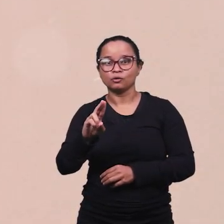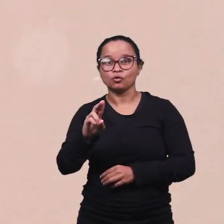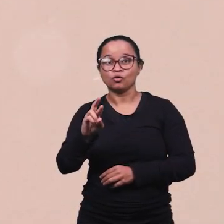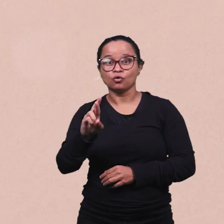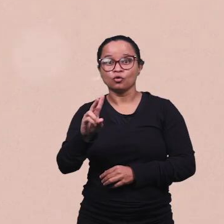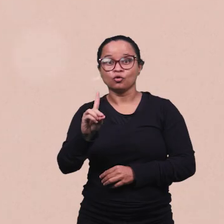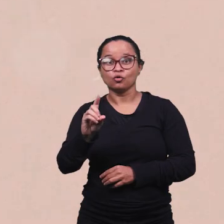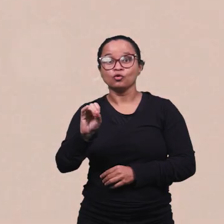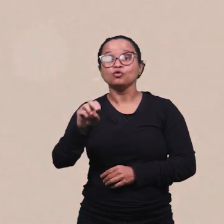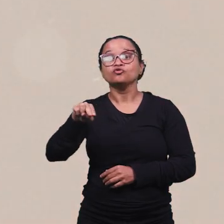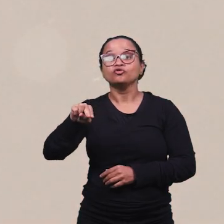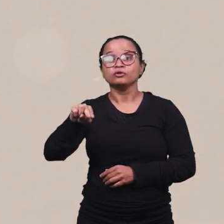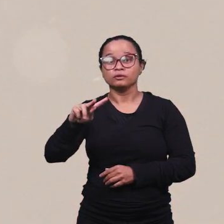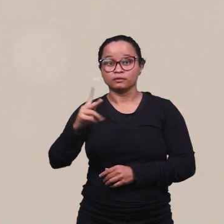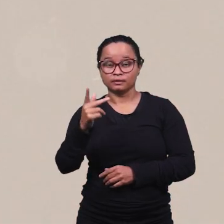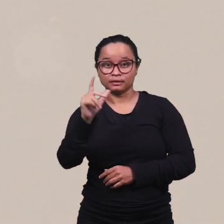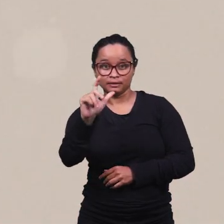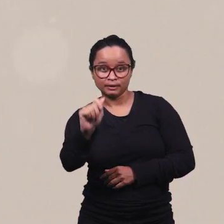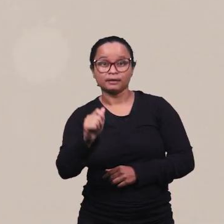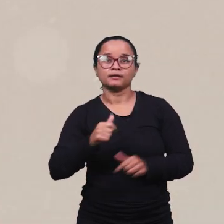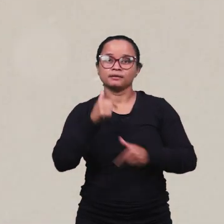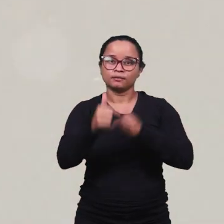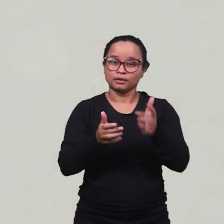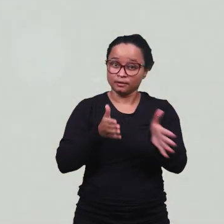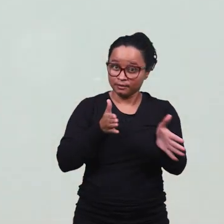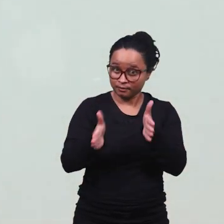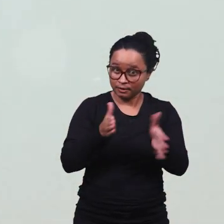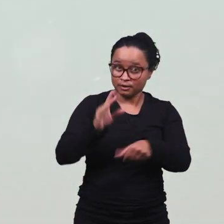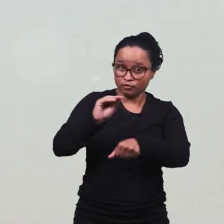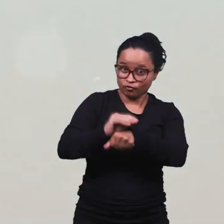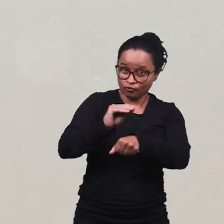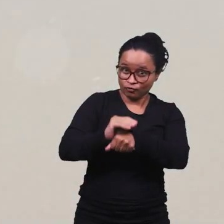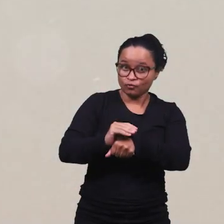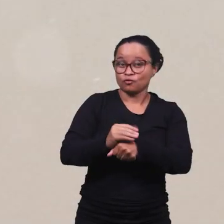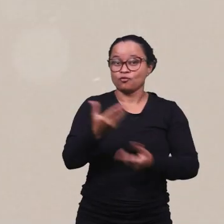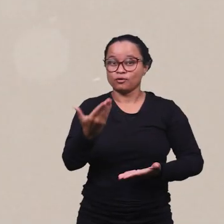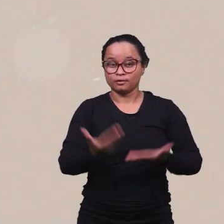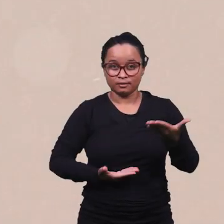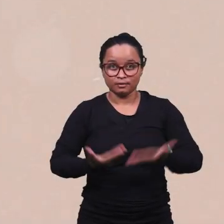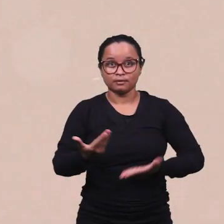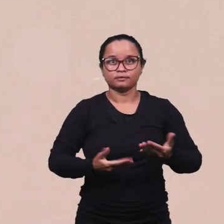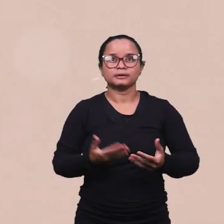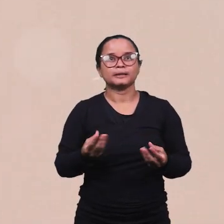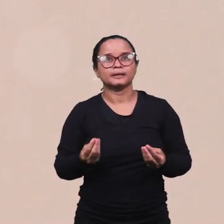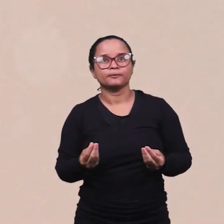Lourdinha. Trabalho com acessibilidade, cuido dos irmãos e